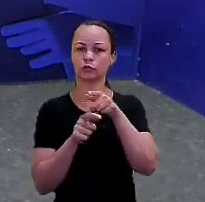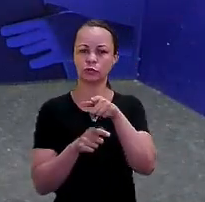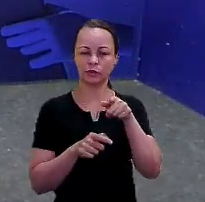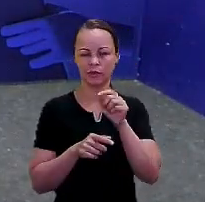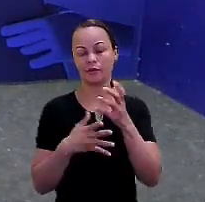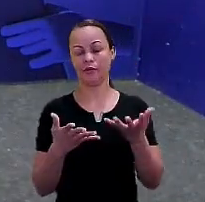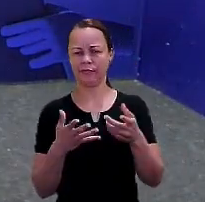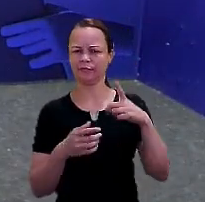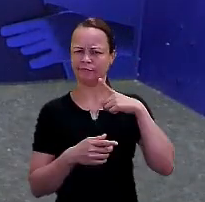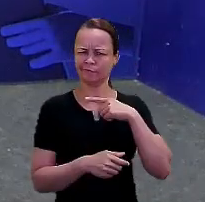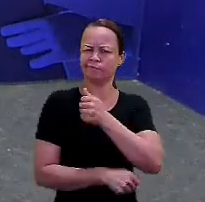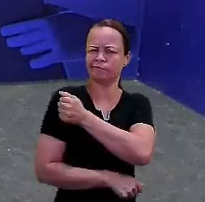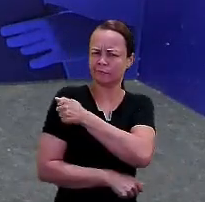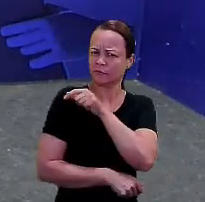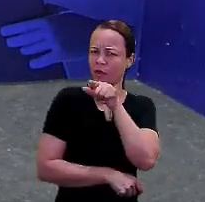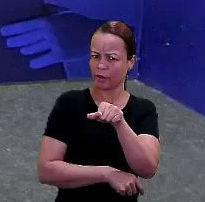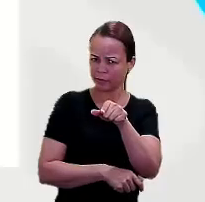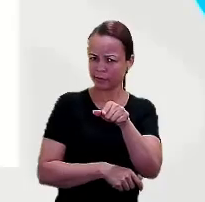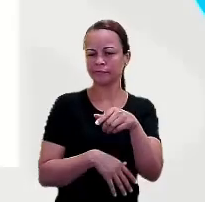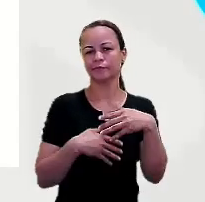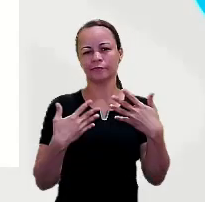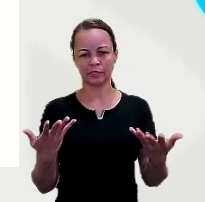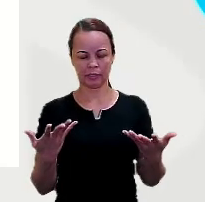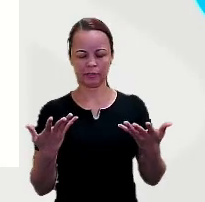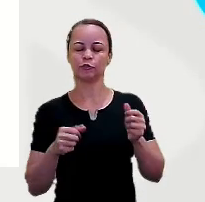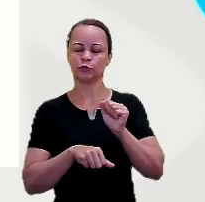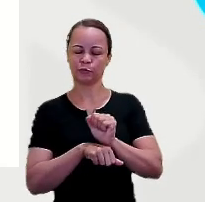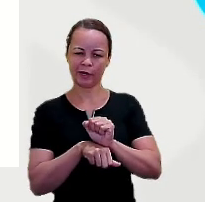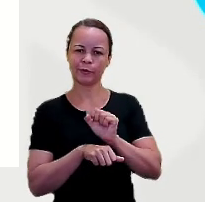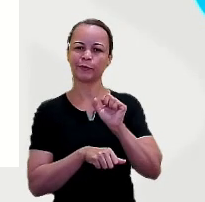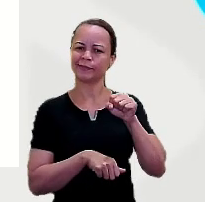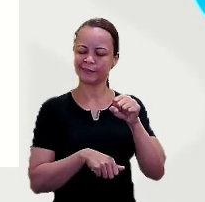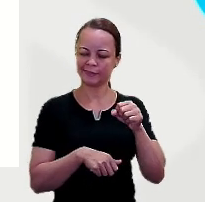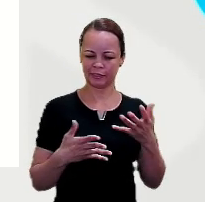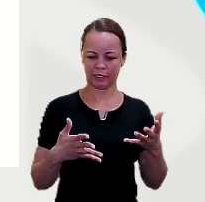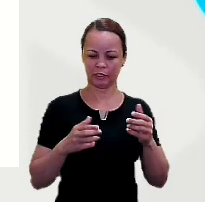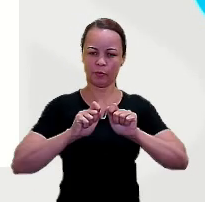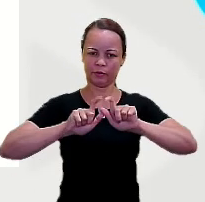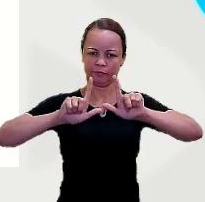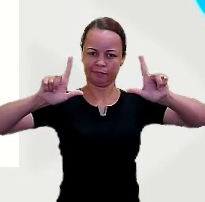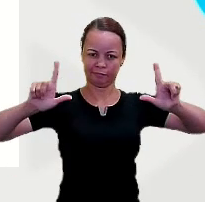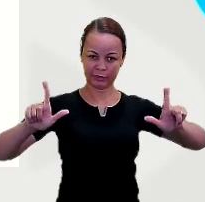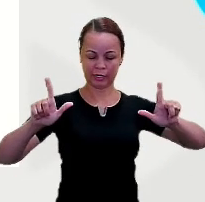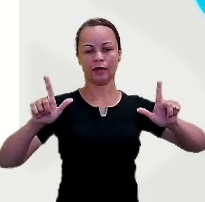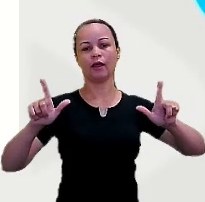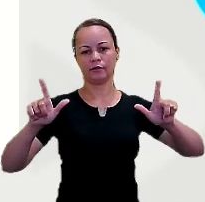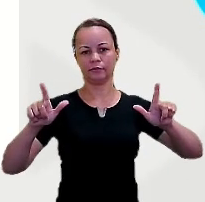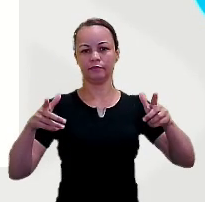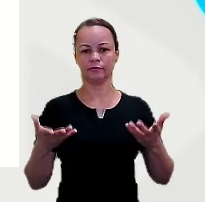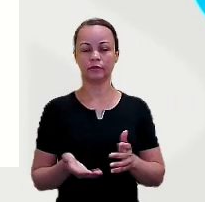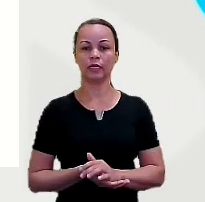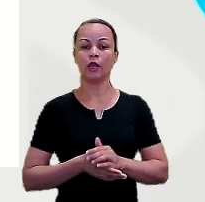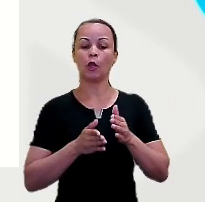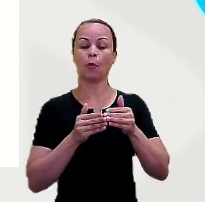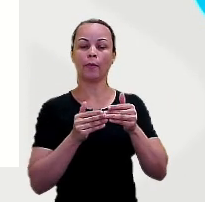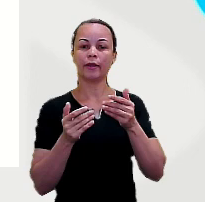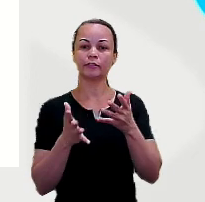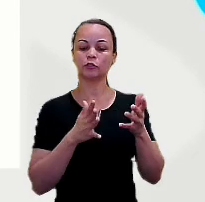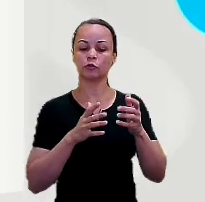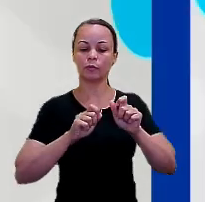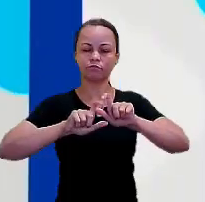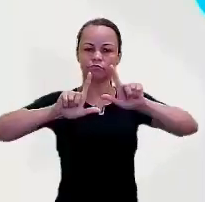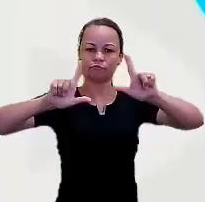espero que sim. Dito isso, vou pedir para a produção abrir essa imagem para que esse aluno possa ser apropriado de forma sapiente. Já vou pedir para a produção ficar aí